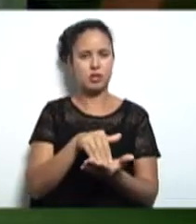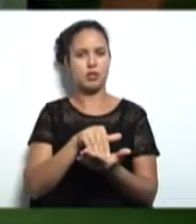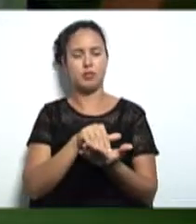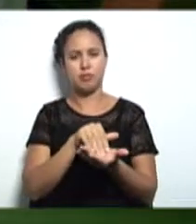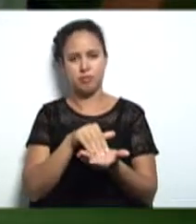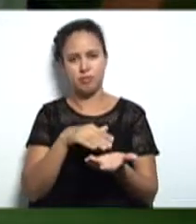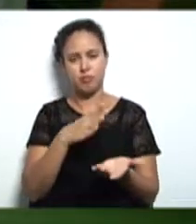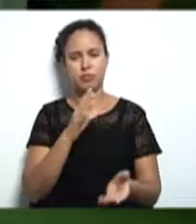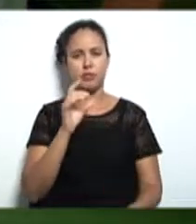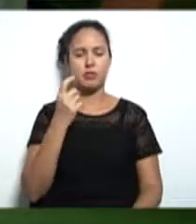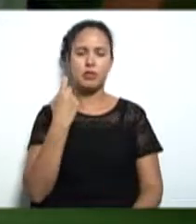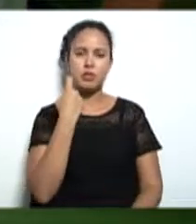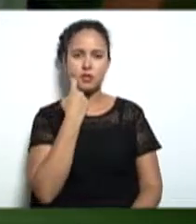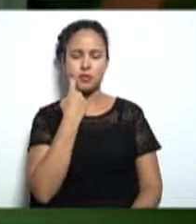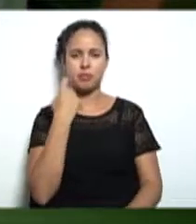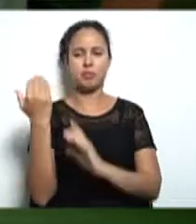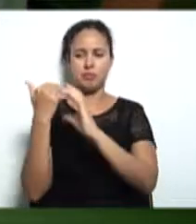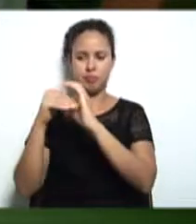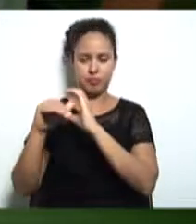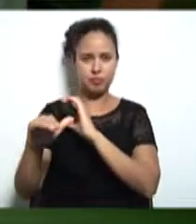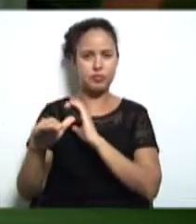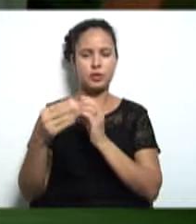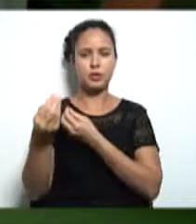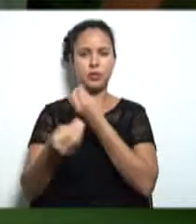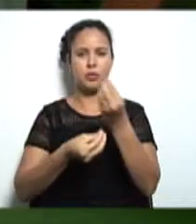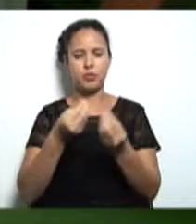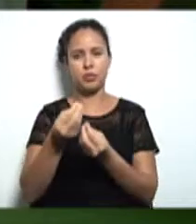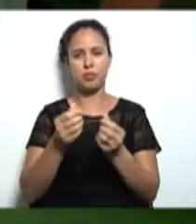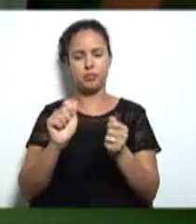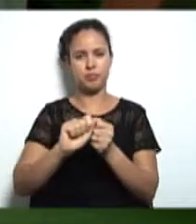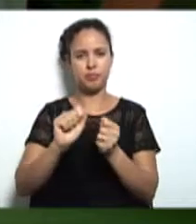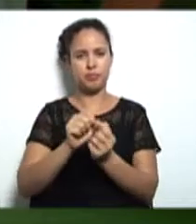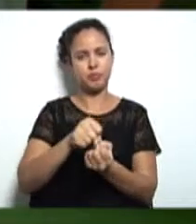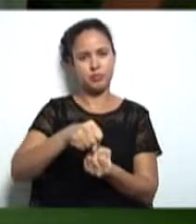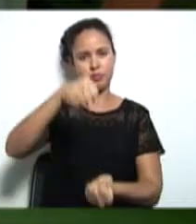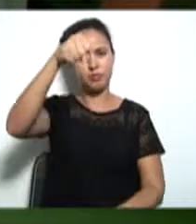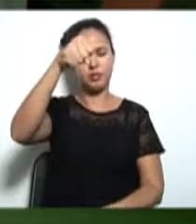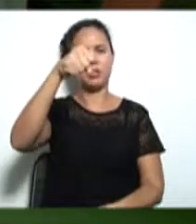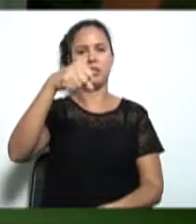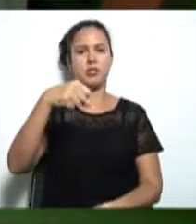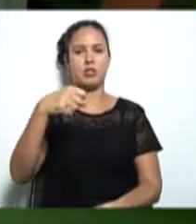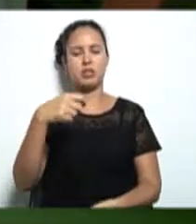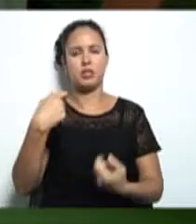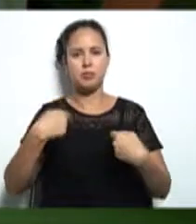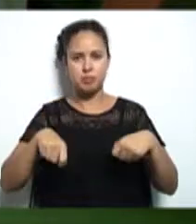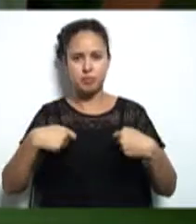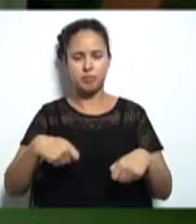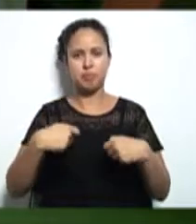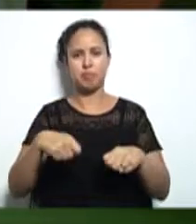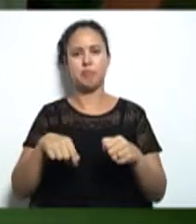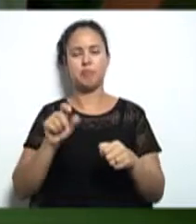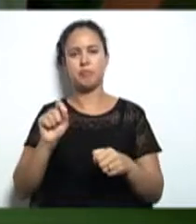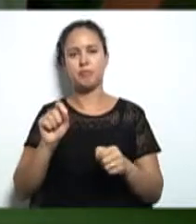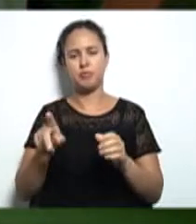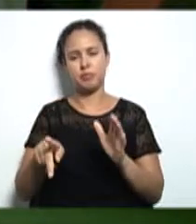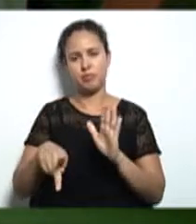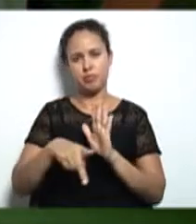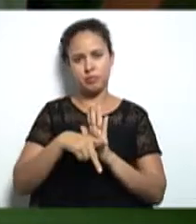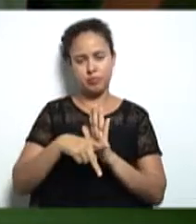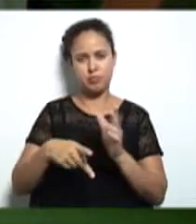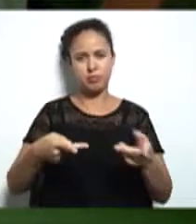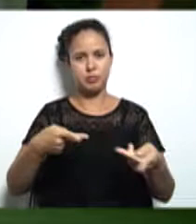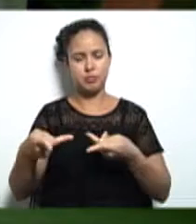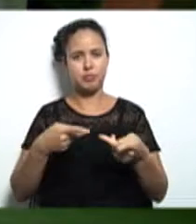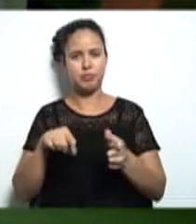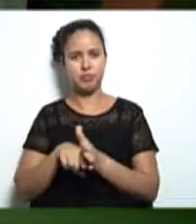na questão de apresentação dos trabalhos, como é que faz com o banner, se tem que fazer um projeto de pesquisa, se não tem. A gente